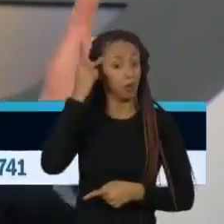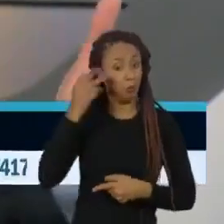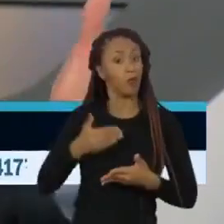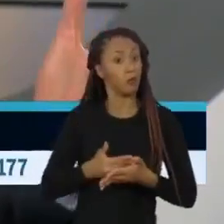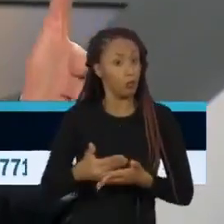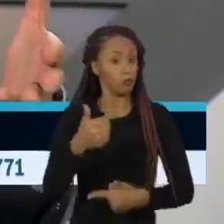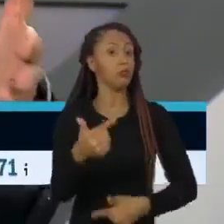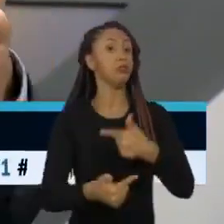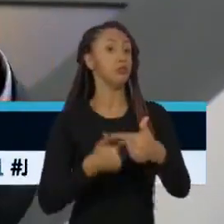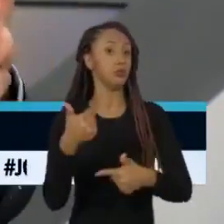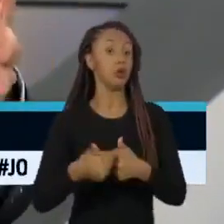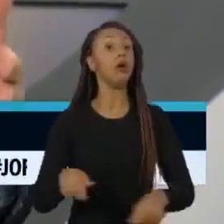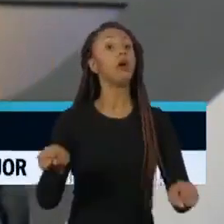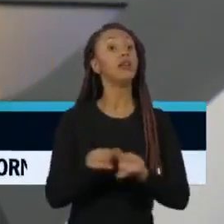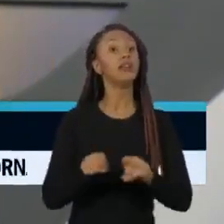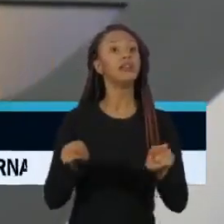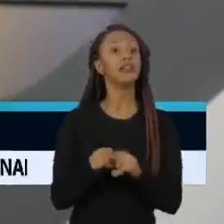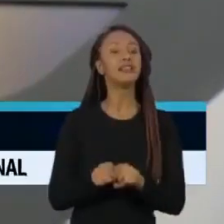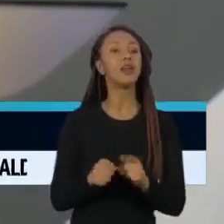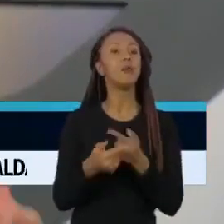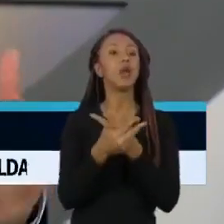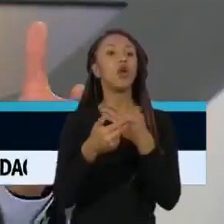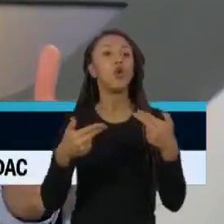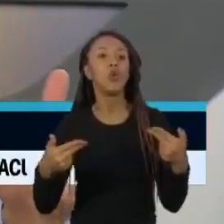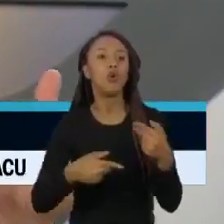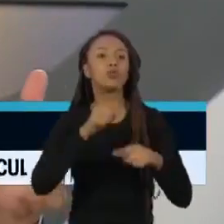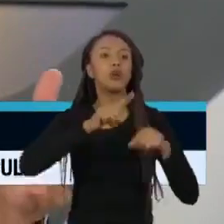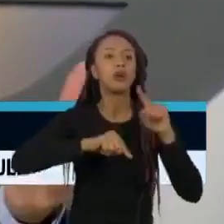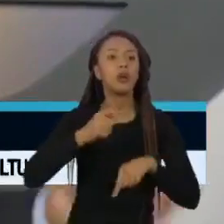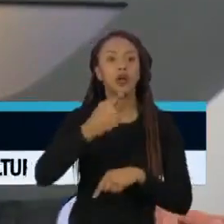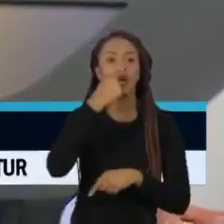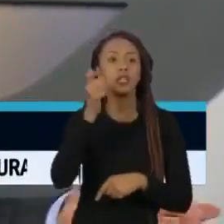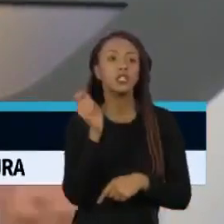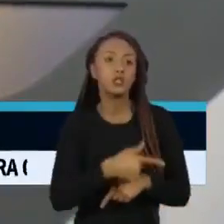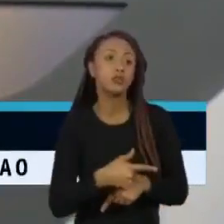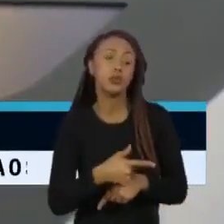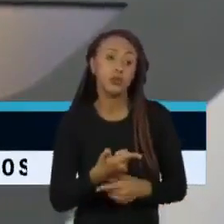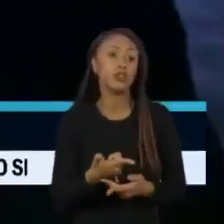também a energia a partir dos resíduos sólidos urbanos aí eu gerar energia a partir do lixo